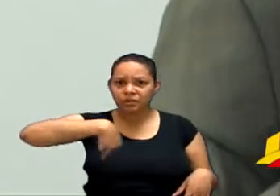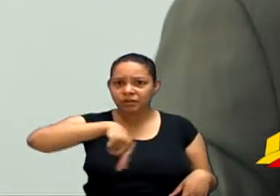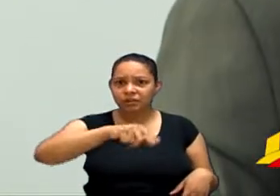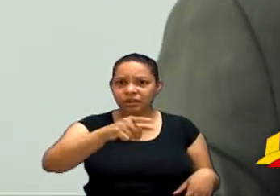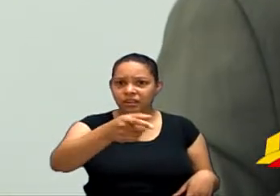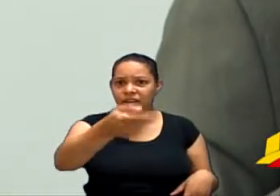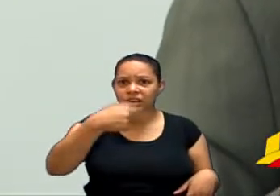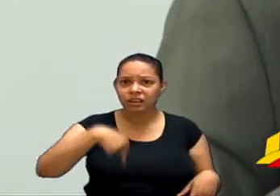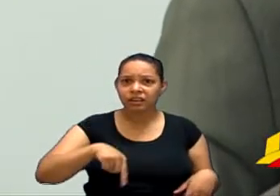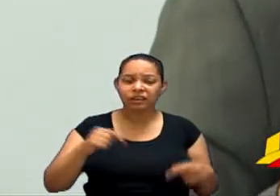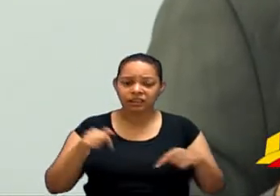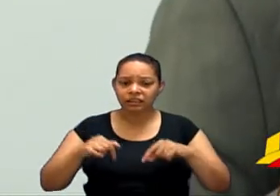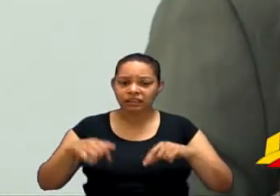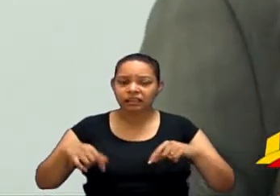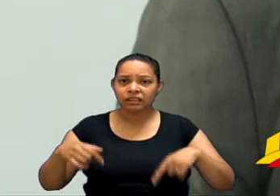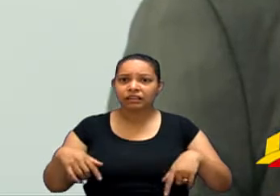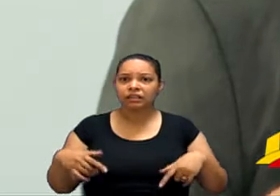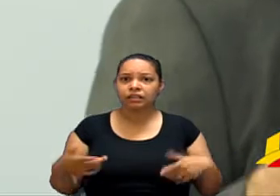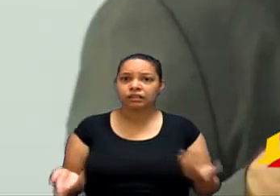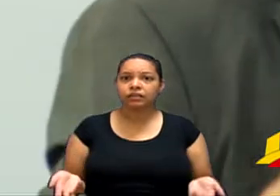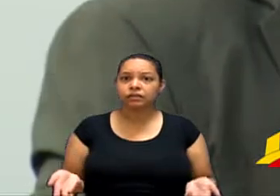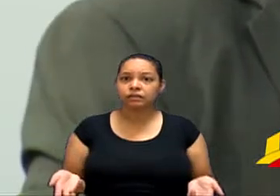uma obra dessa coletiva